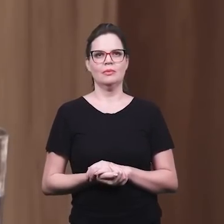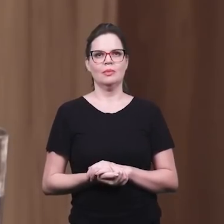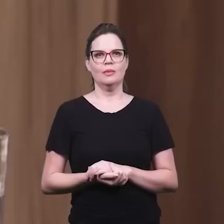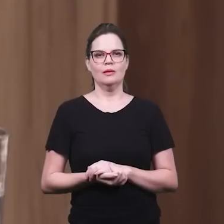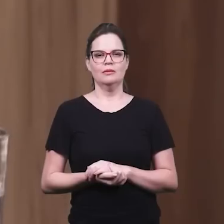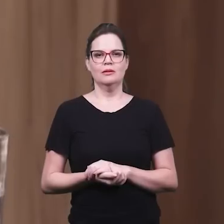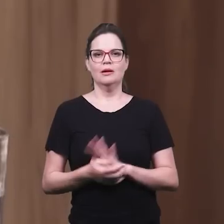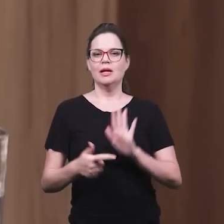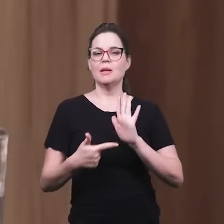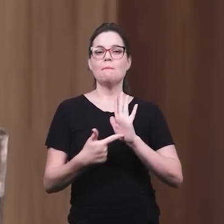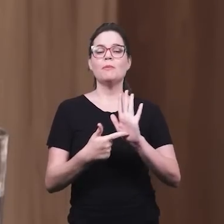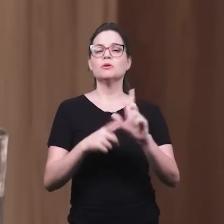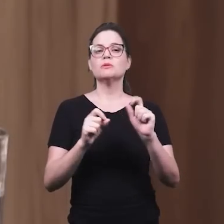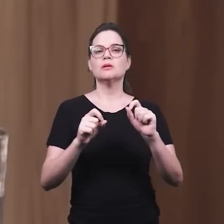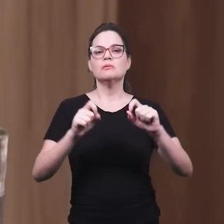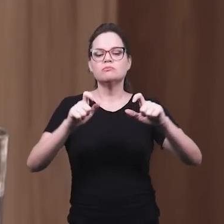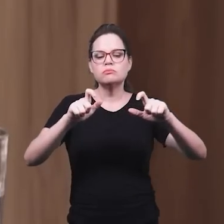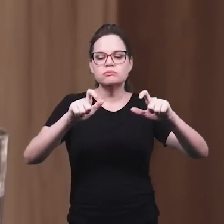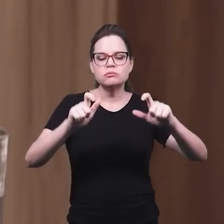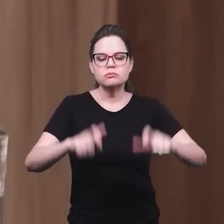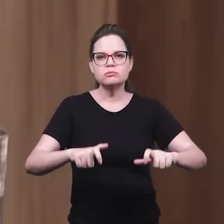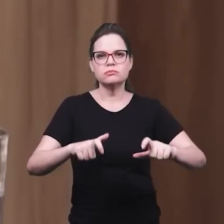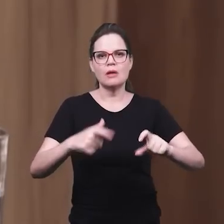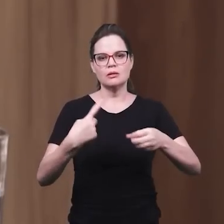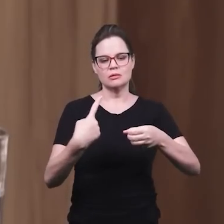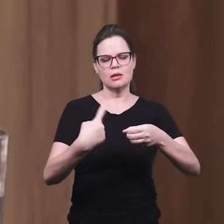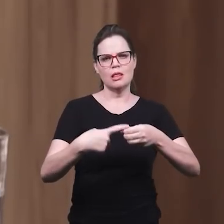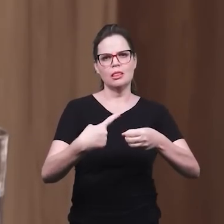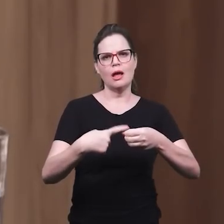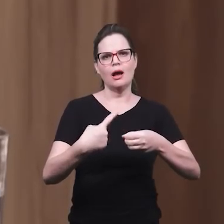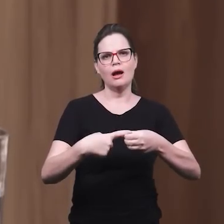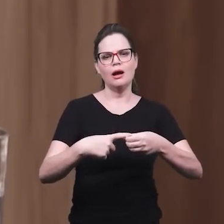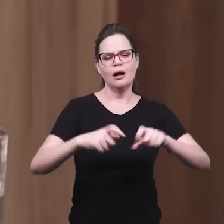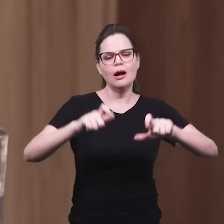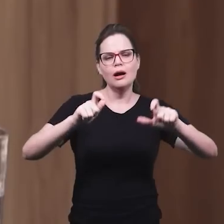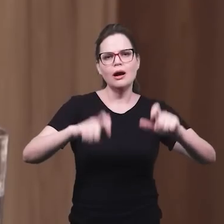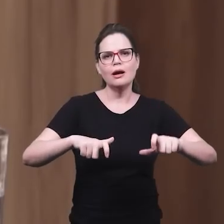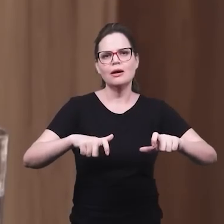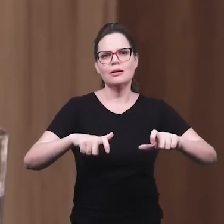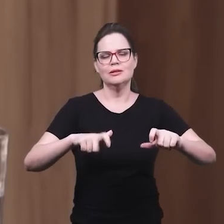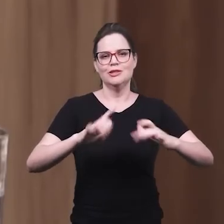o local onde o Senhor Jesus